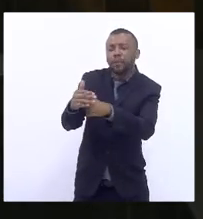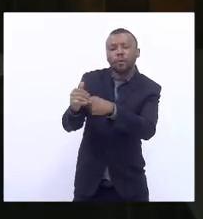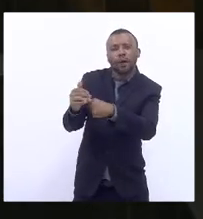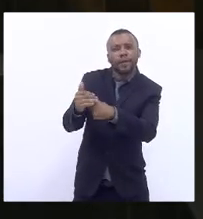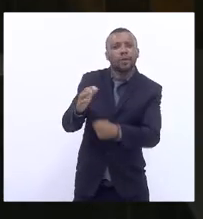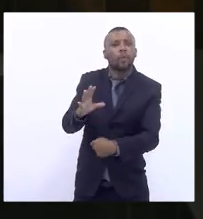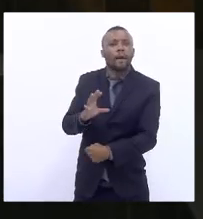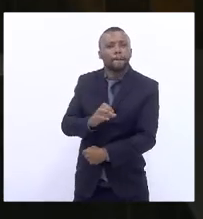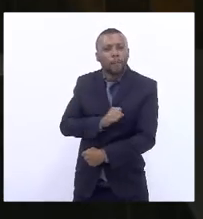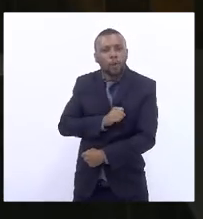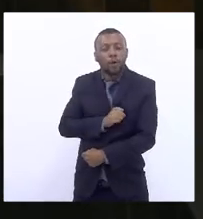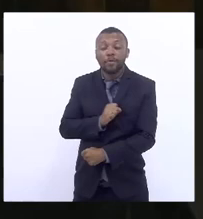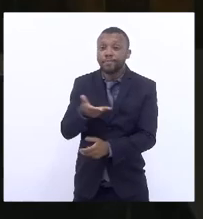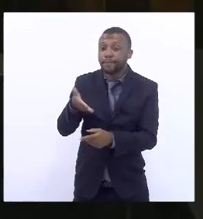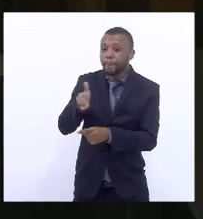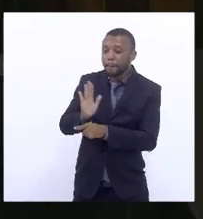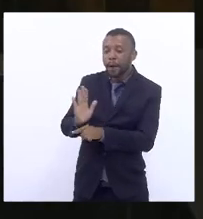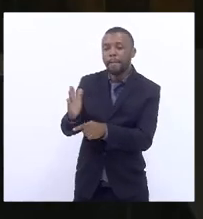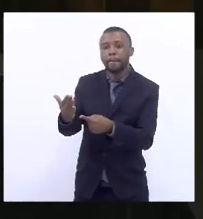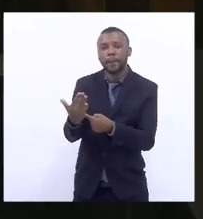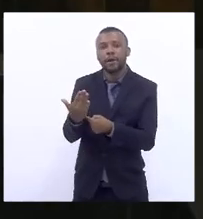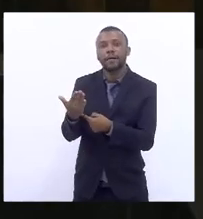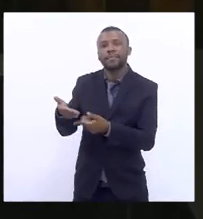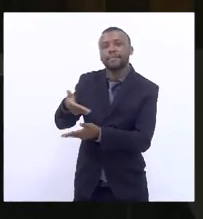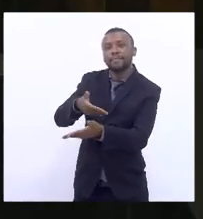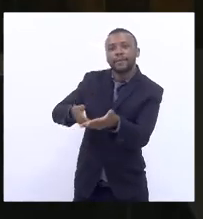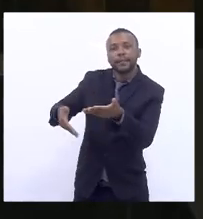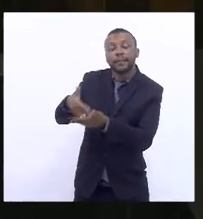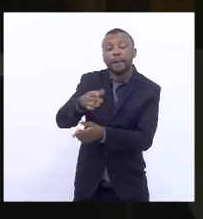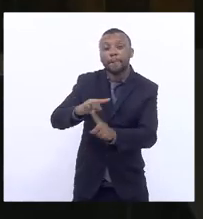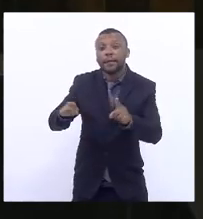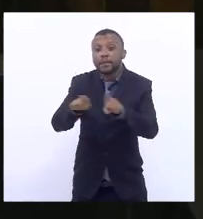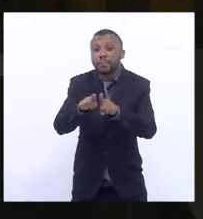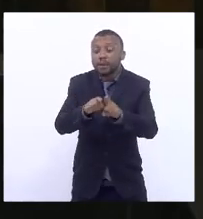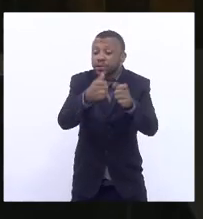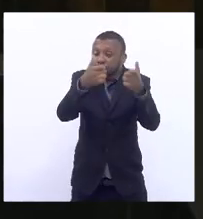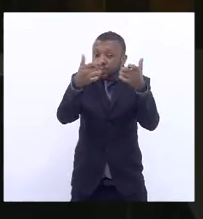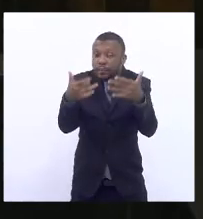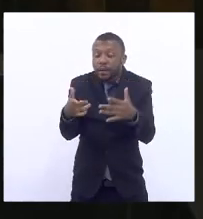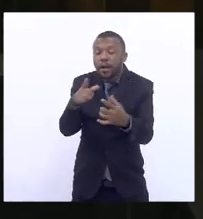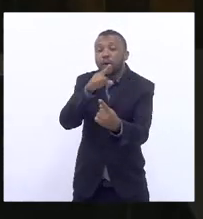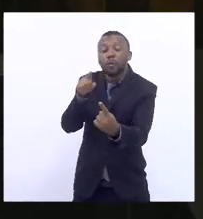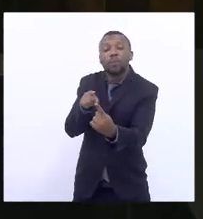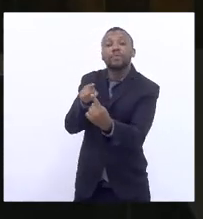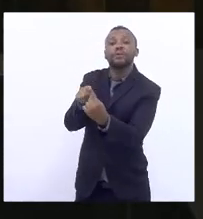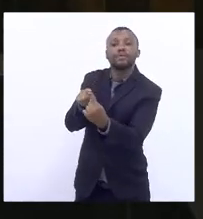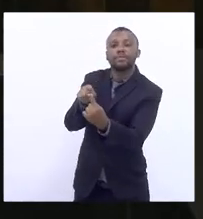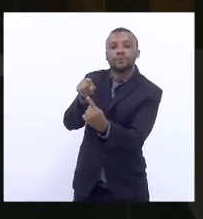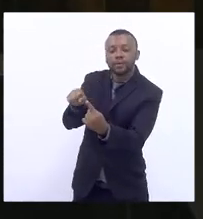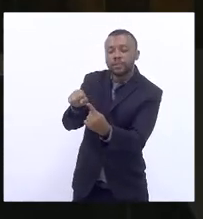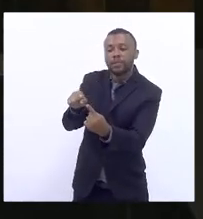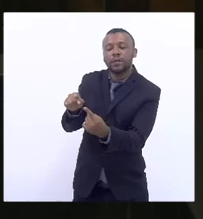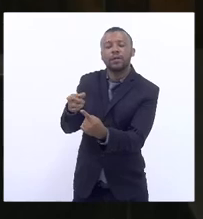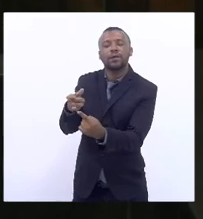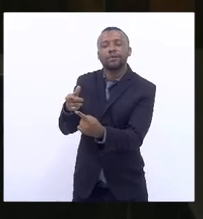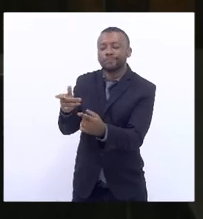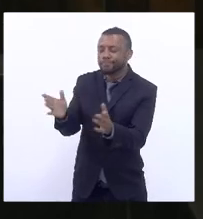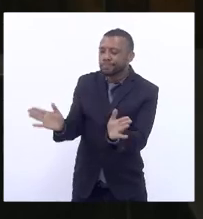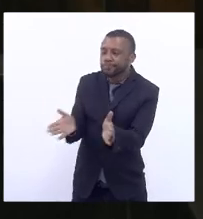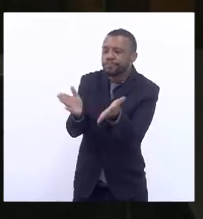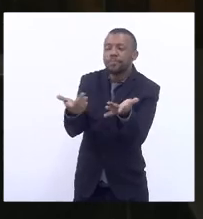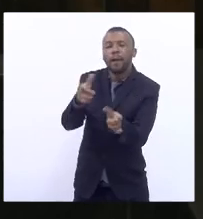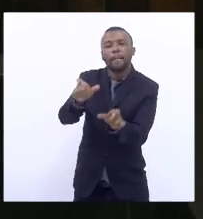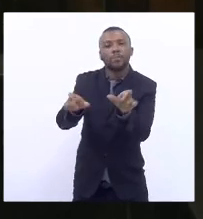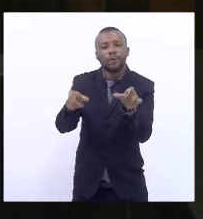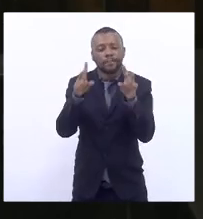Então, educar com fraternidade, mas educar para a fraternidade também. Educar para formar pessoas que vejam